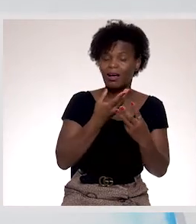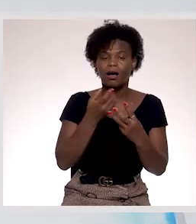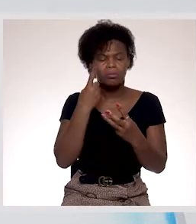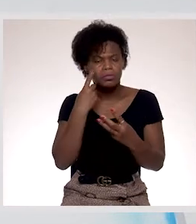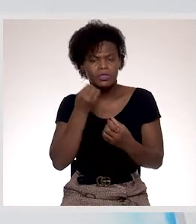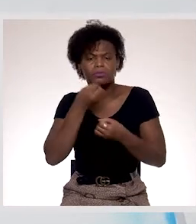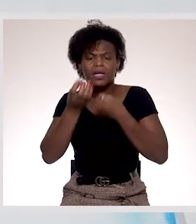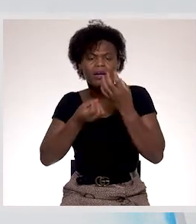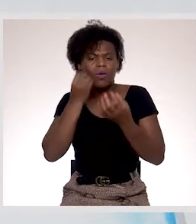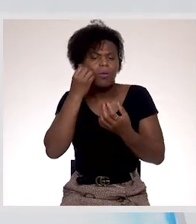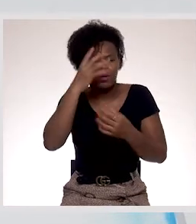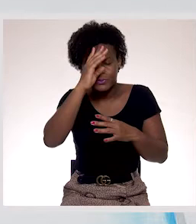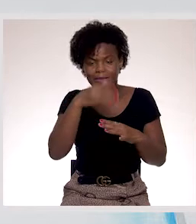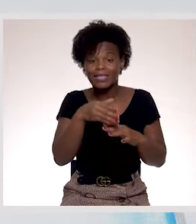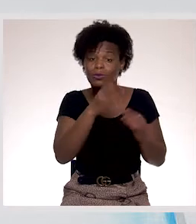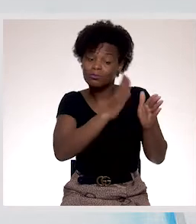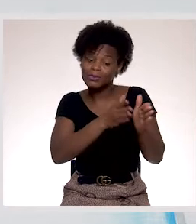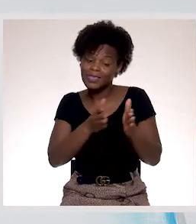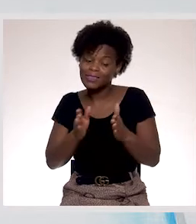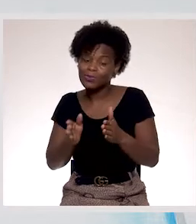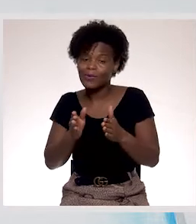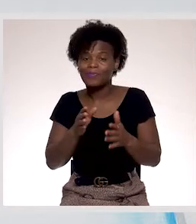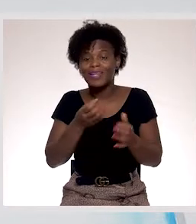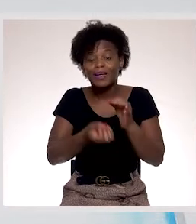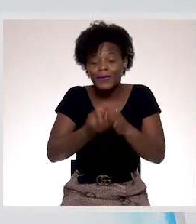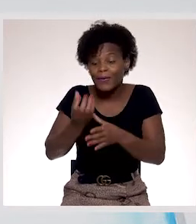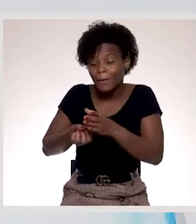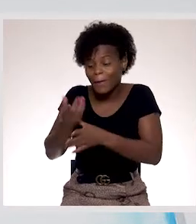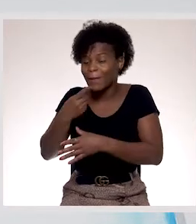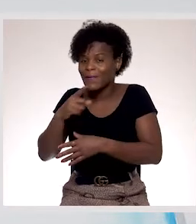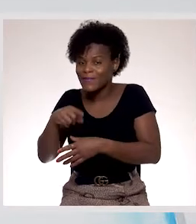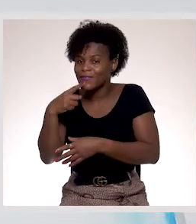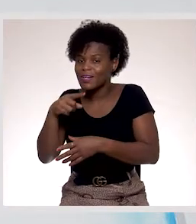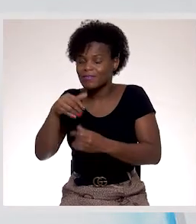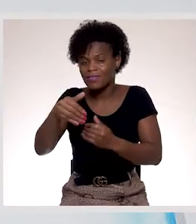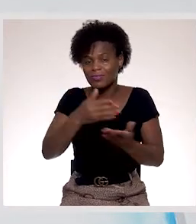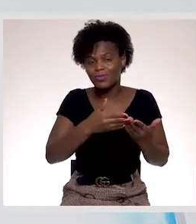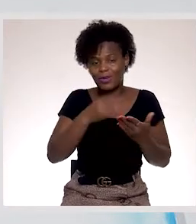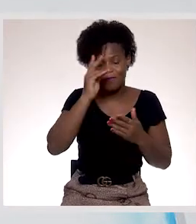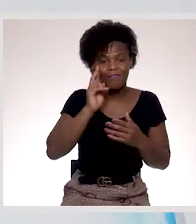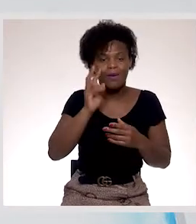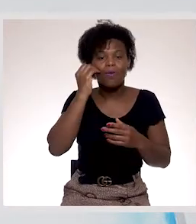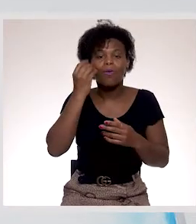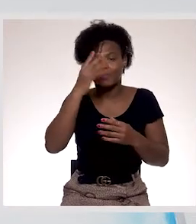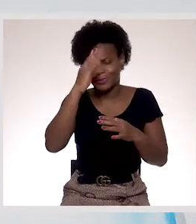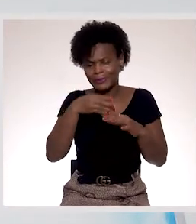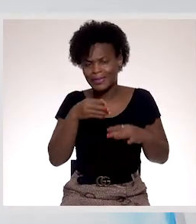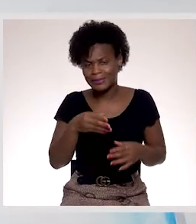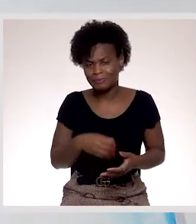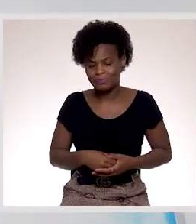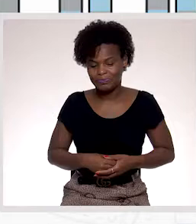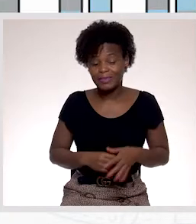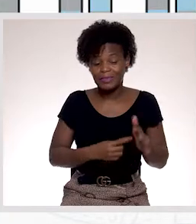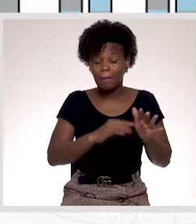tentam explicar como é que acontece esse processo de replicação. E nós vamos estudar para ver como é que isso acontece.